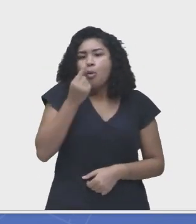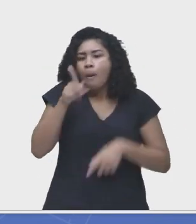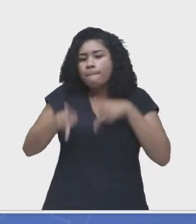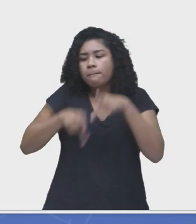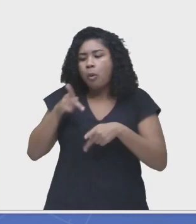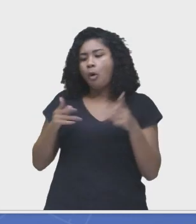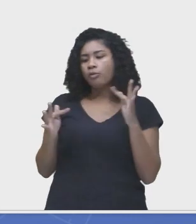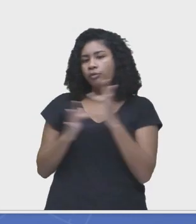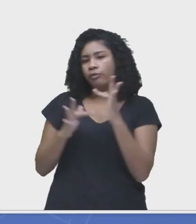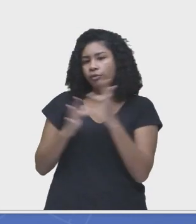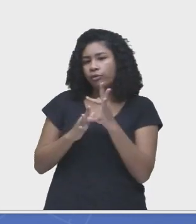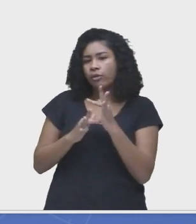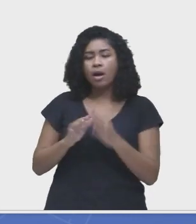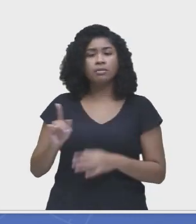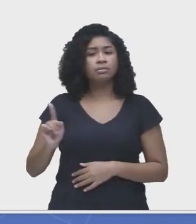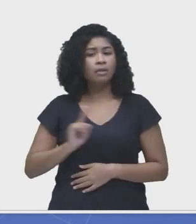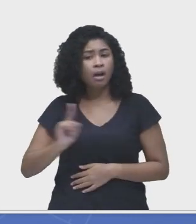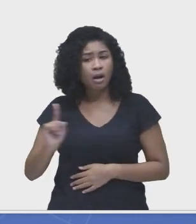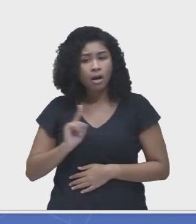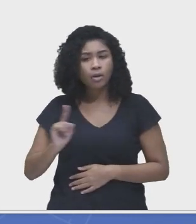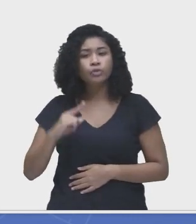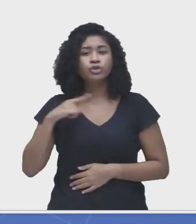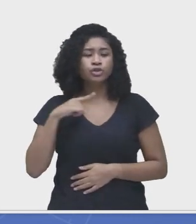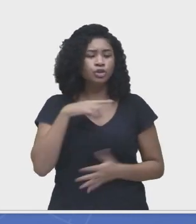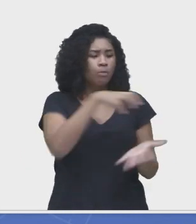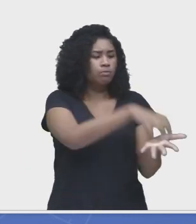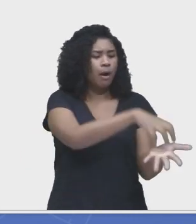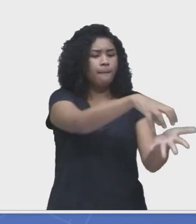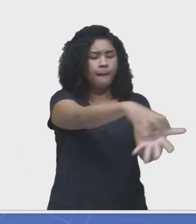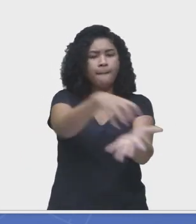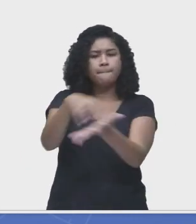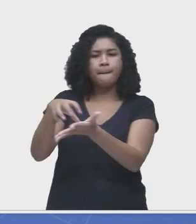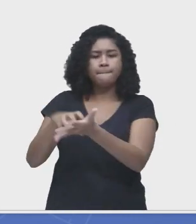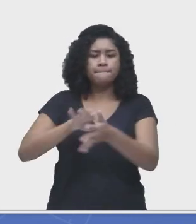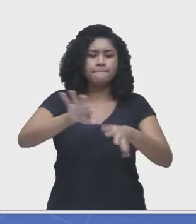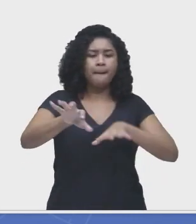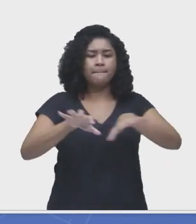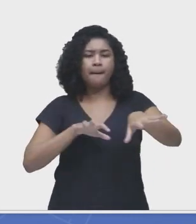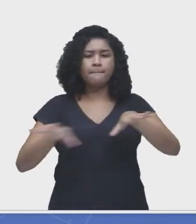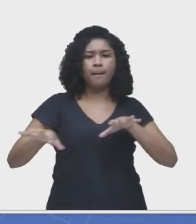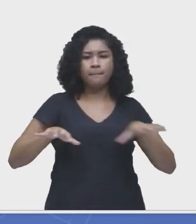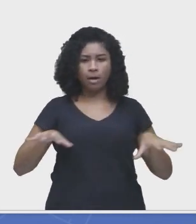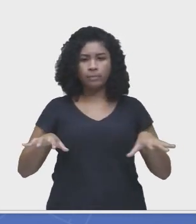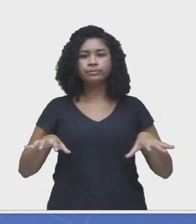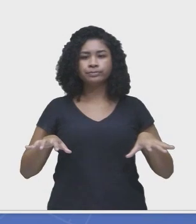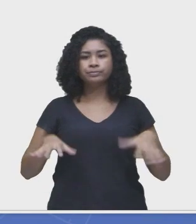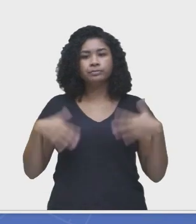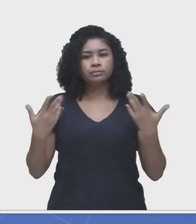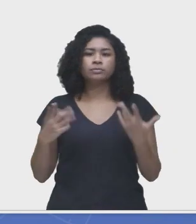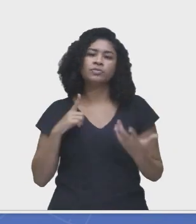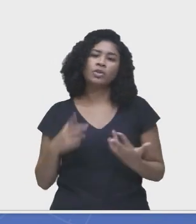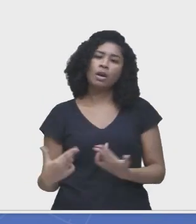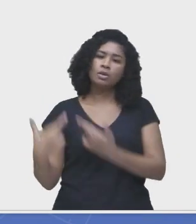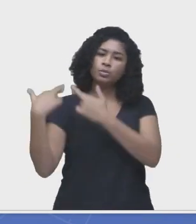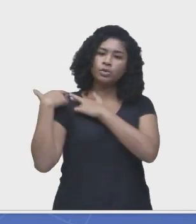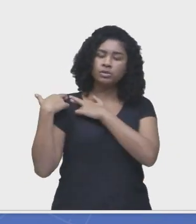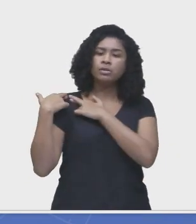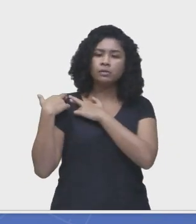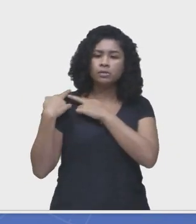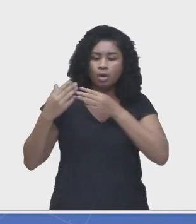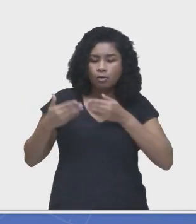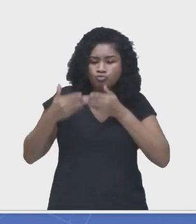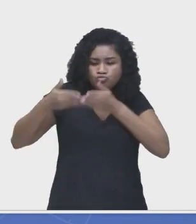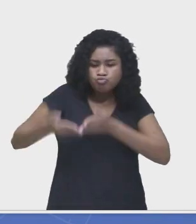eram, eles estavam alocados em vários locais. Então, eles são muito responsáveis pelo desenvolvimento do comércio marítimo. E